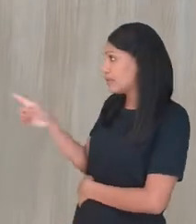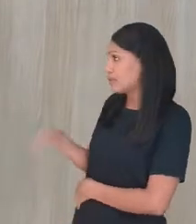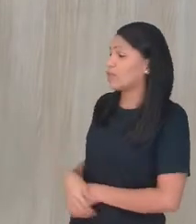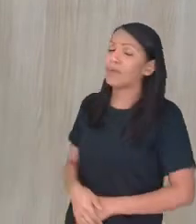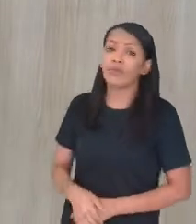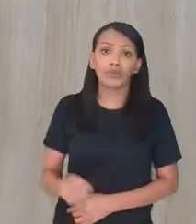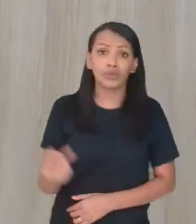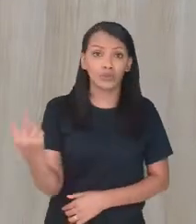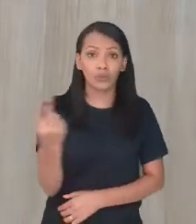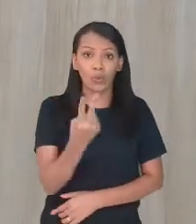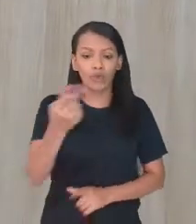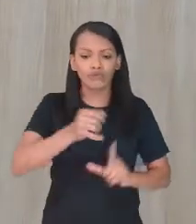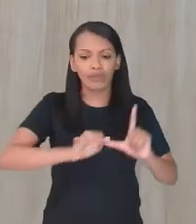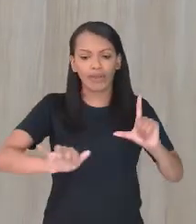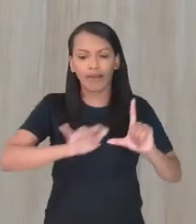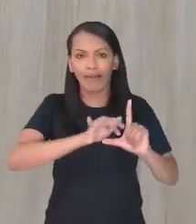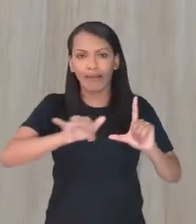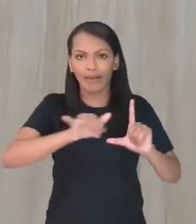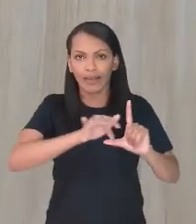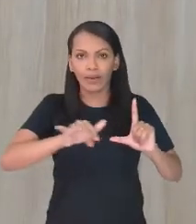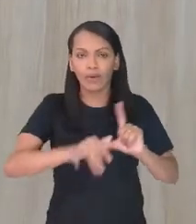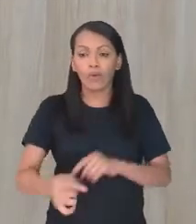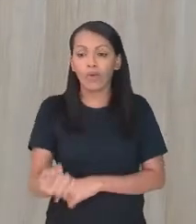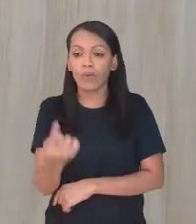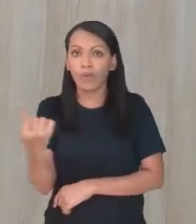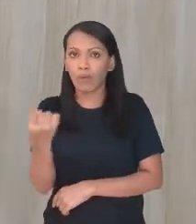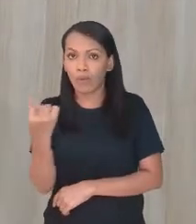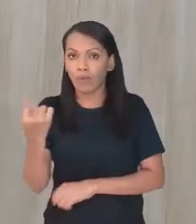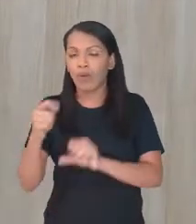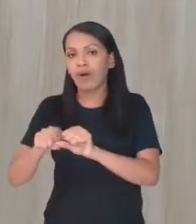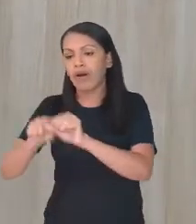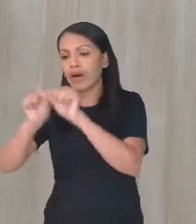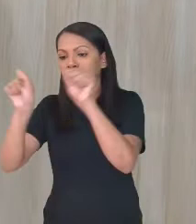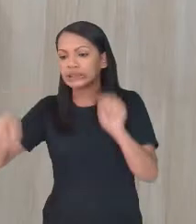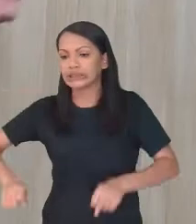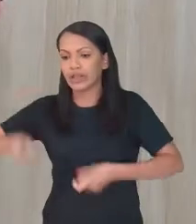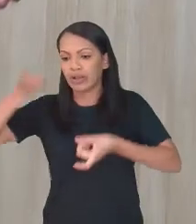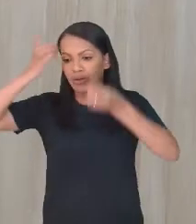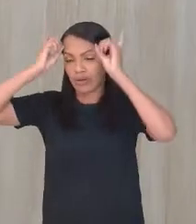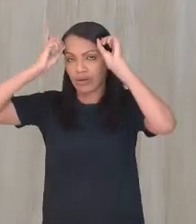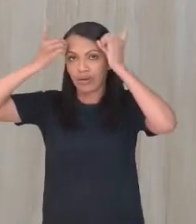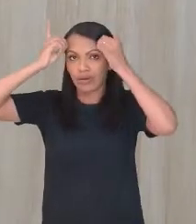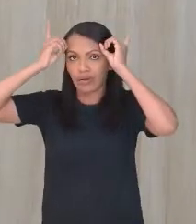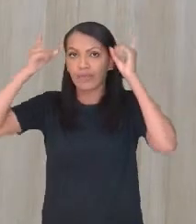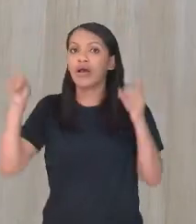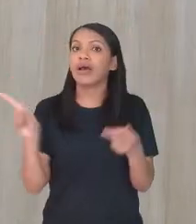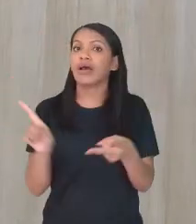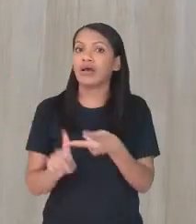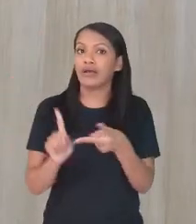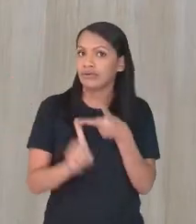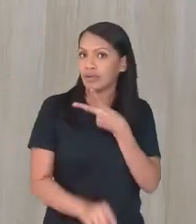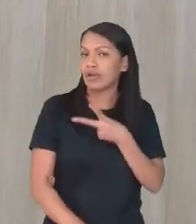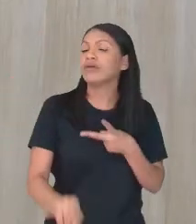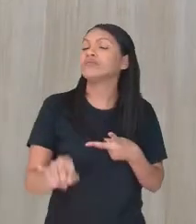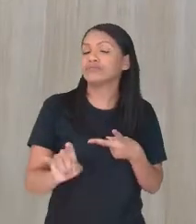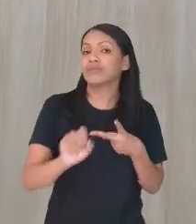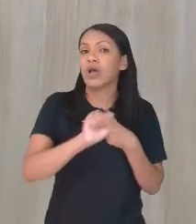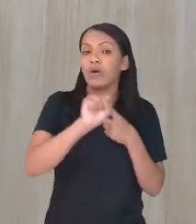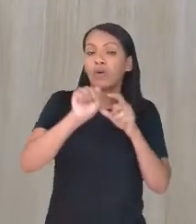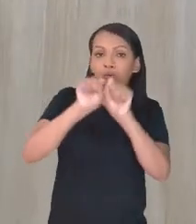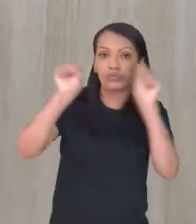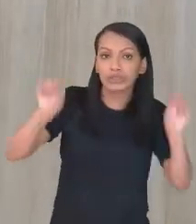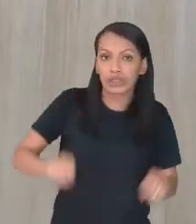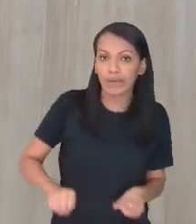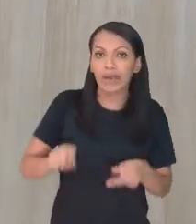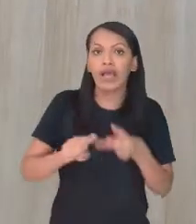telinha dois QR Codes, um para o sistema Android, outro para o sistema iOS. Então você vai